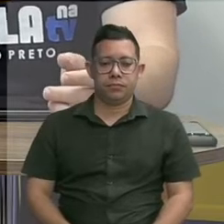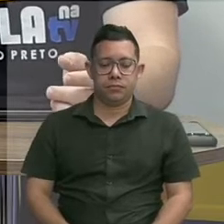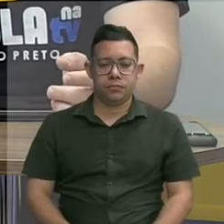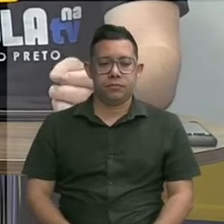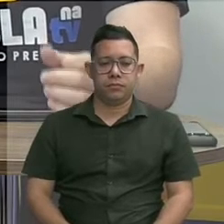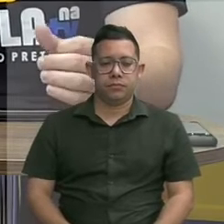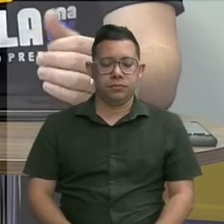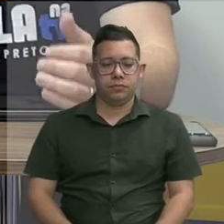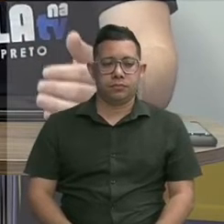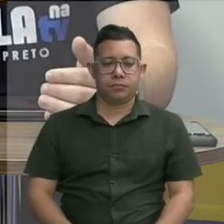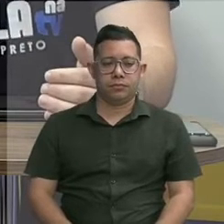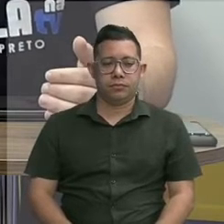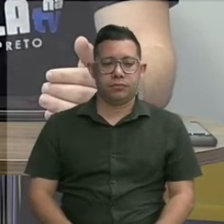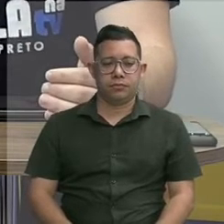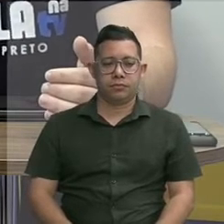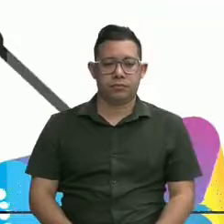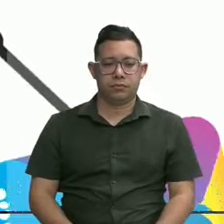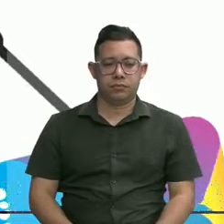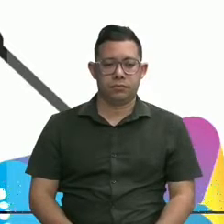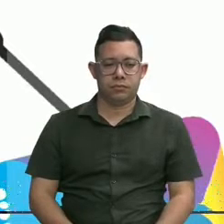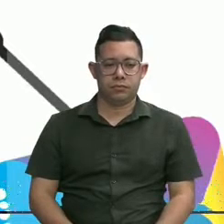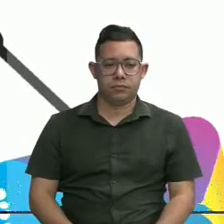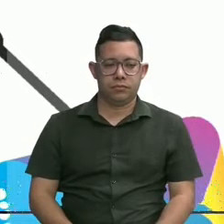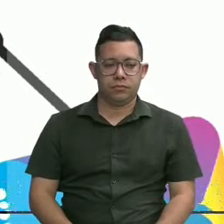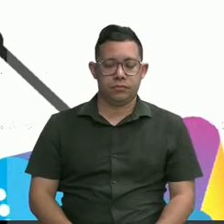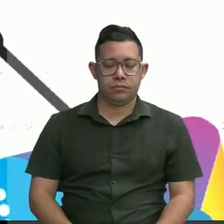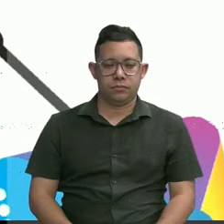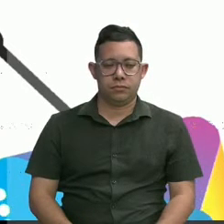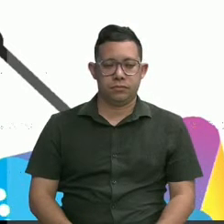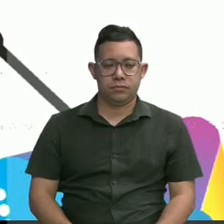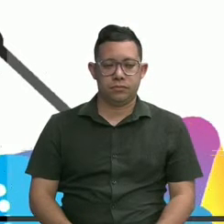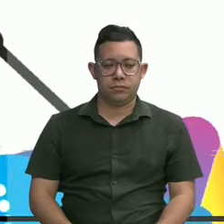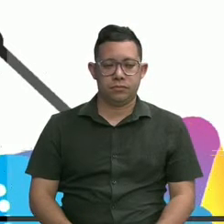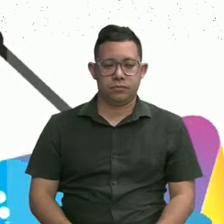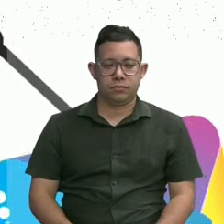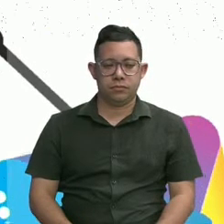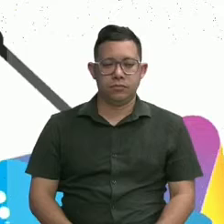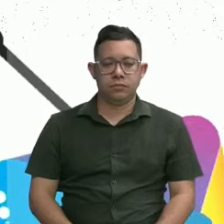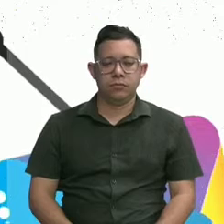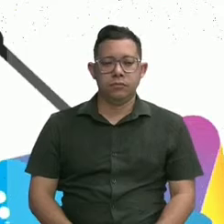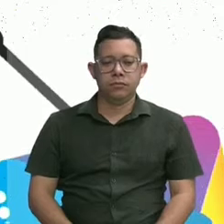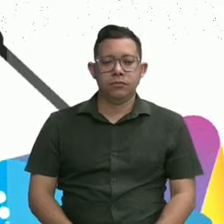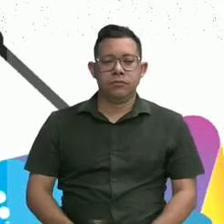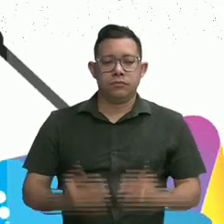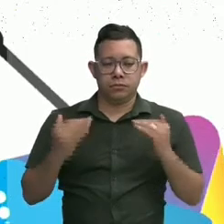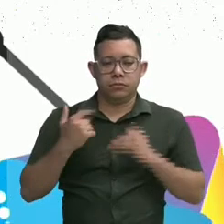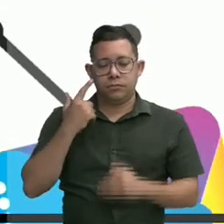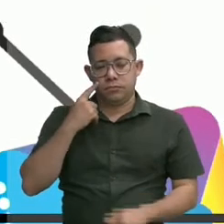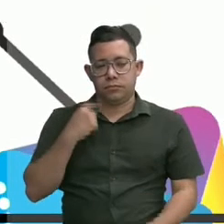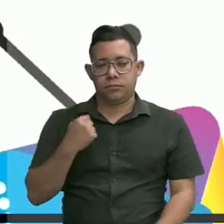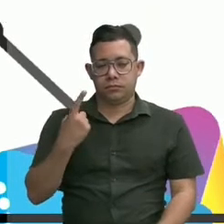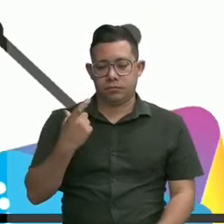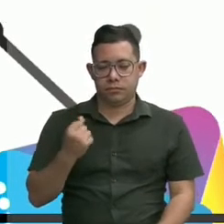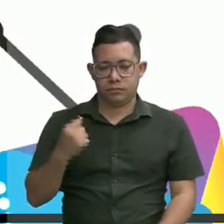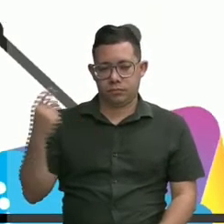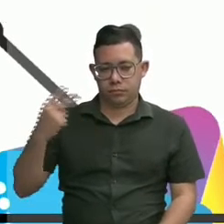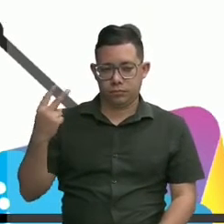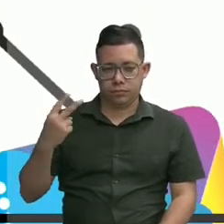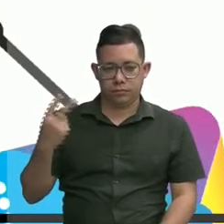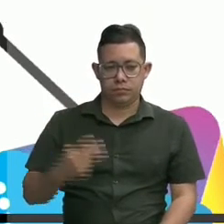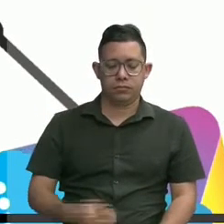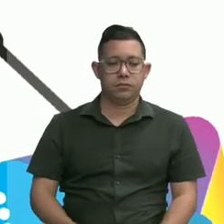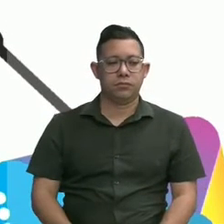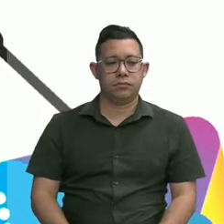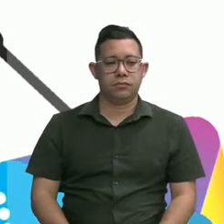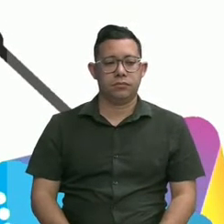então a área da parte branca é 2x ao quadrado Então vamos lá dar a área da parte vermelha vai ser então 16 ao quadrado